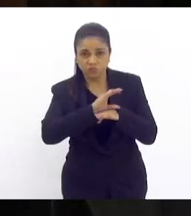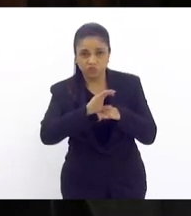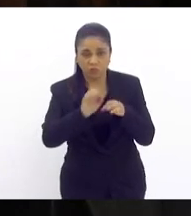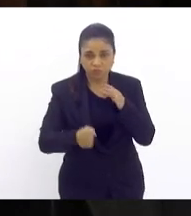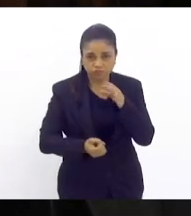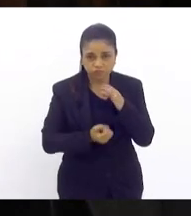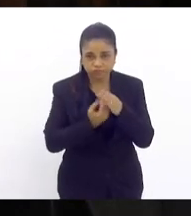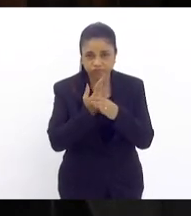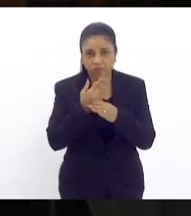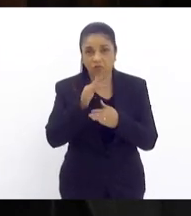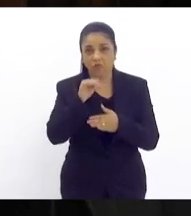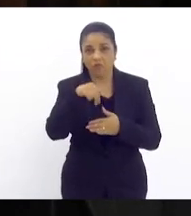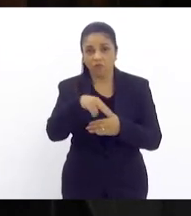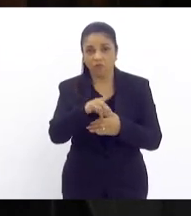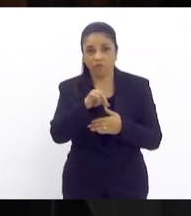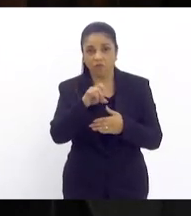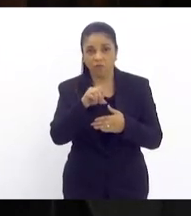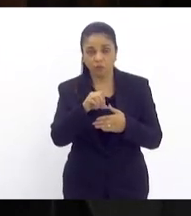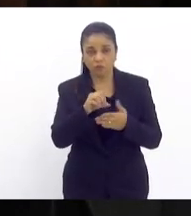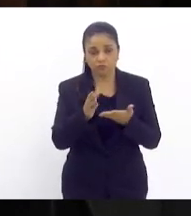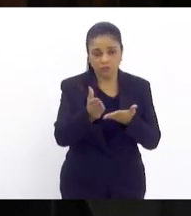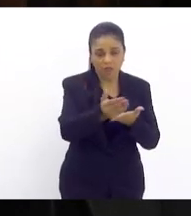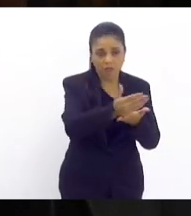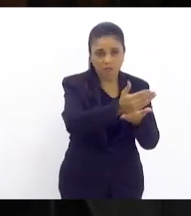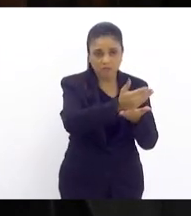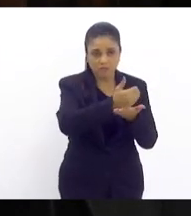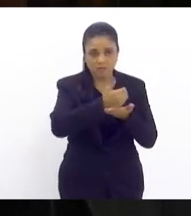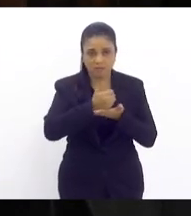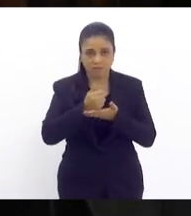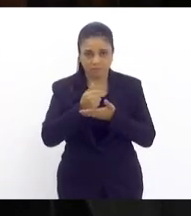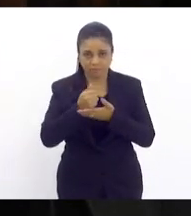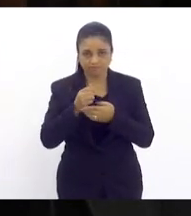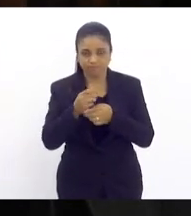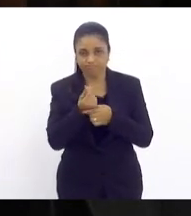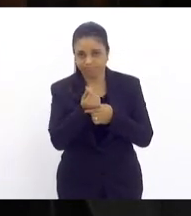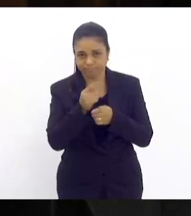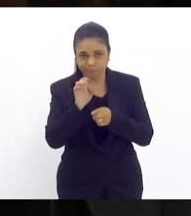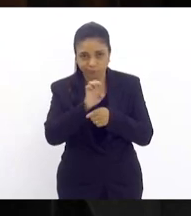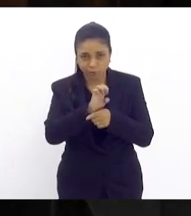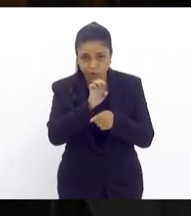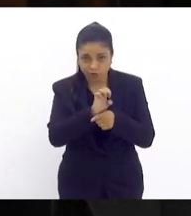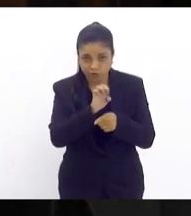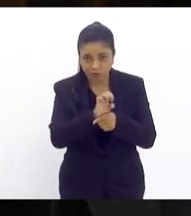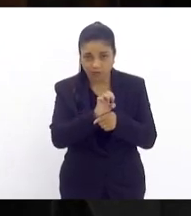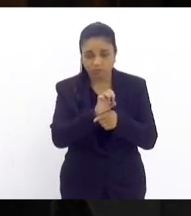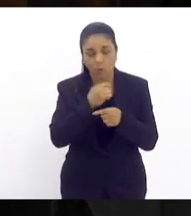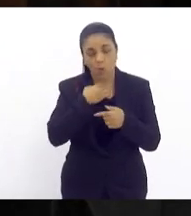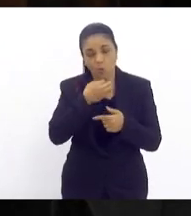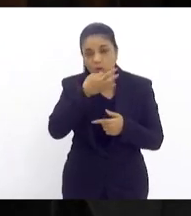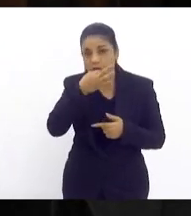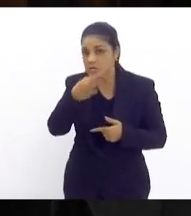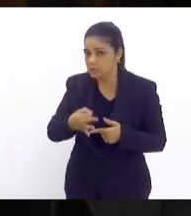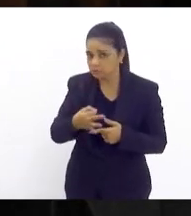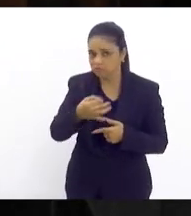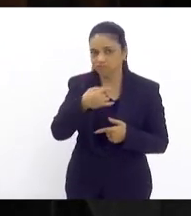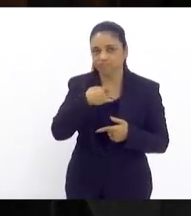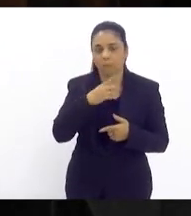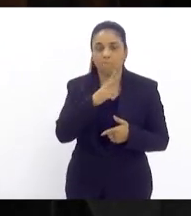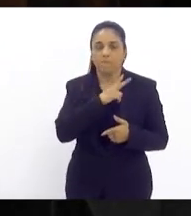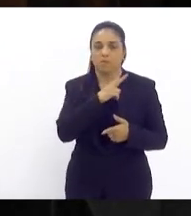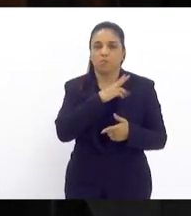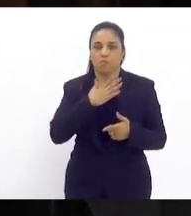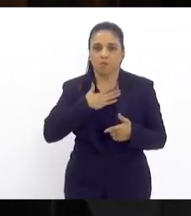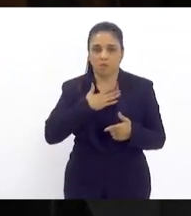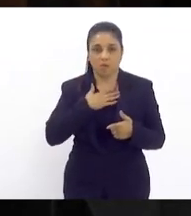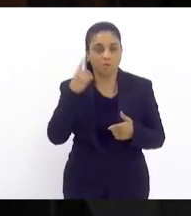que estão vinculados a receita do Estado eu tenho uma crítica pessoal quanto a isso porque é uma forma que o